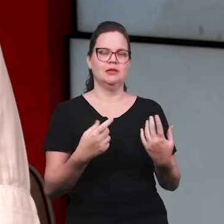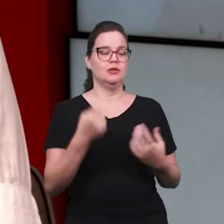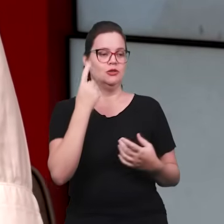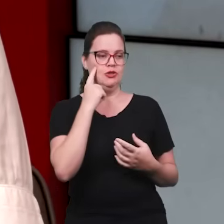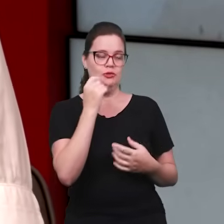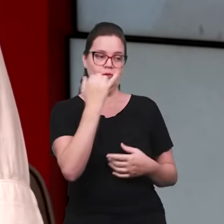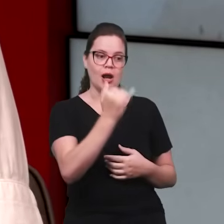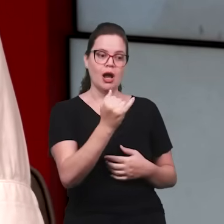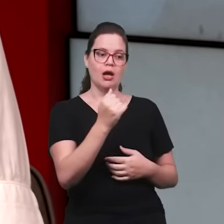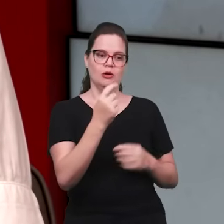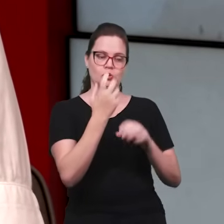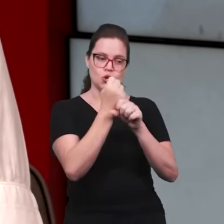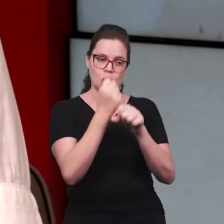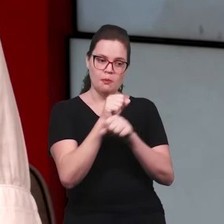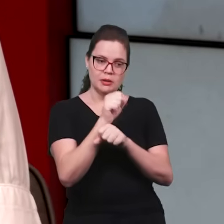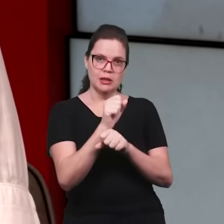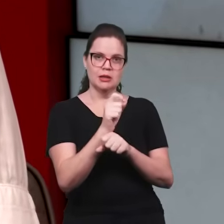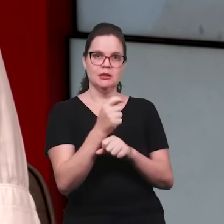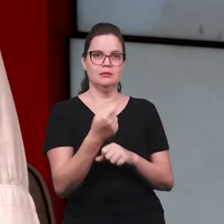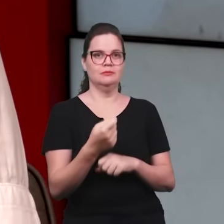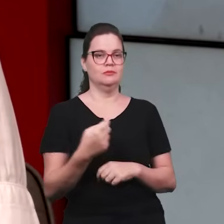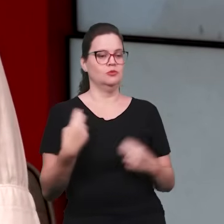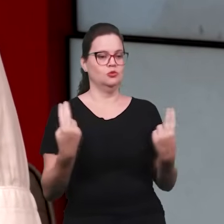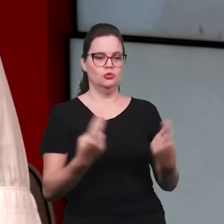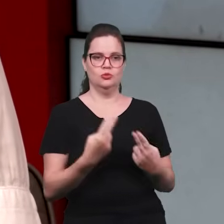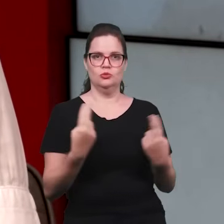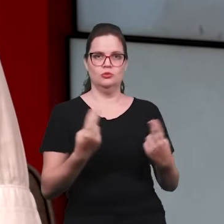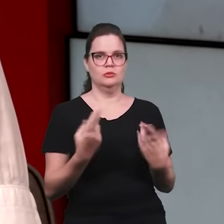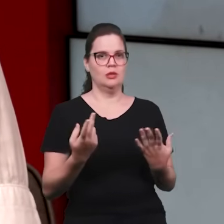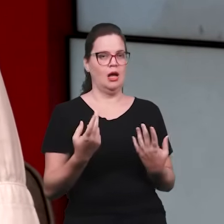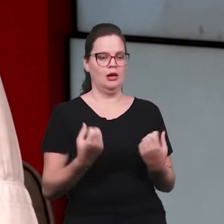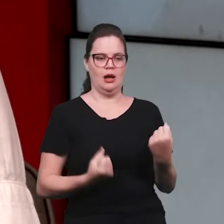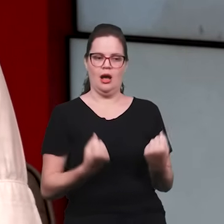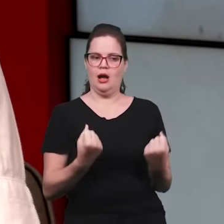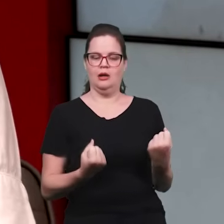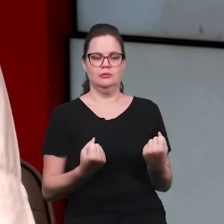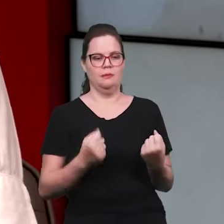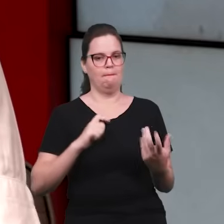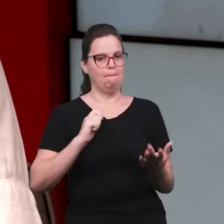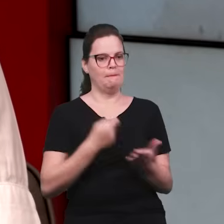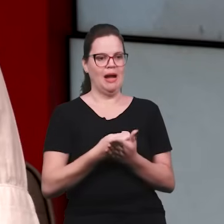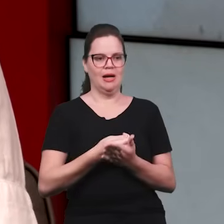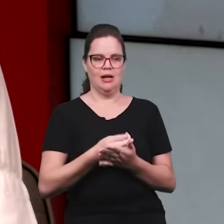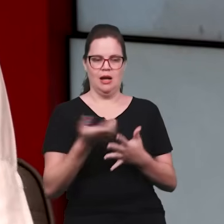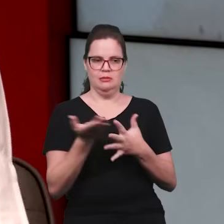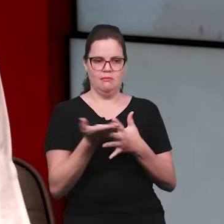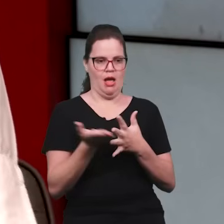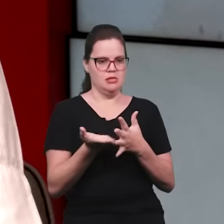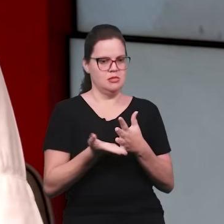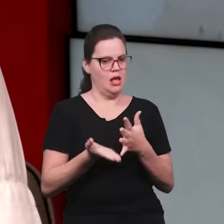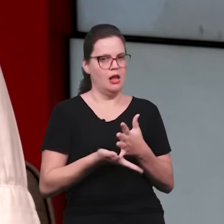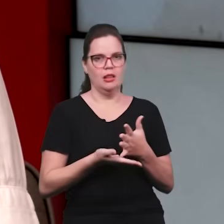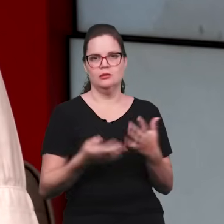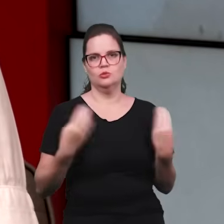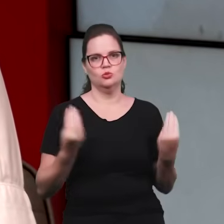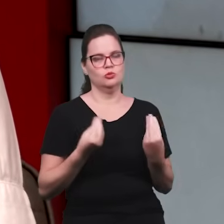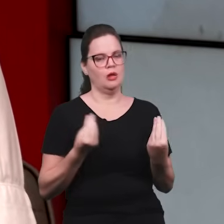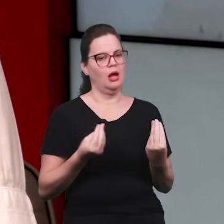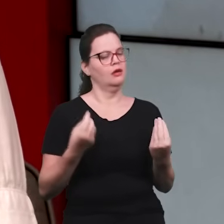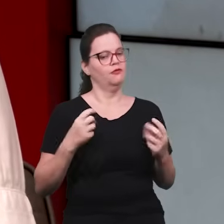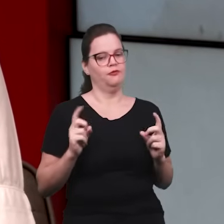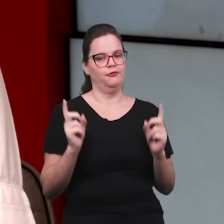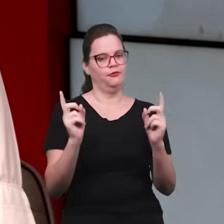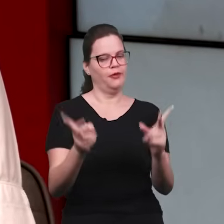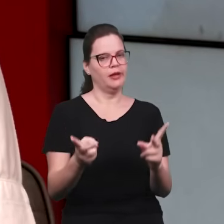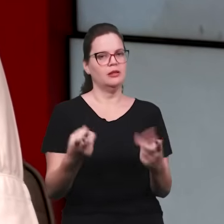finanças, não vai ter condição de nós ficarmos com o carro, não tem mais como pagar a parcela do nosso carro. Nós vamos ter que vender o carro, ficar